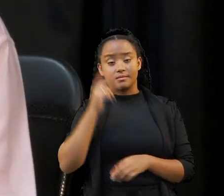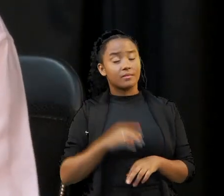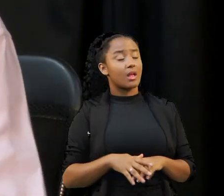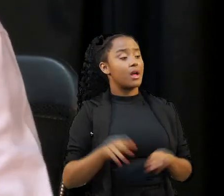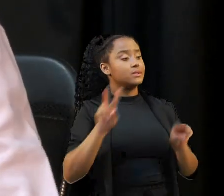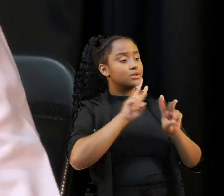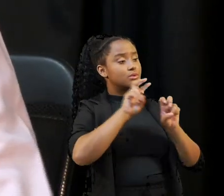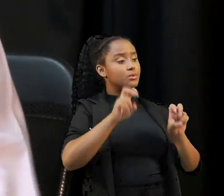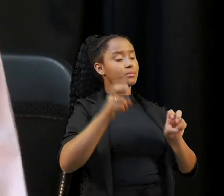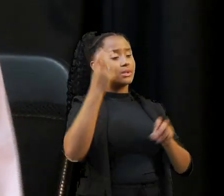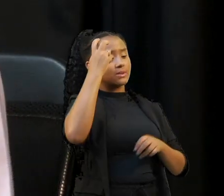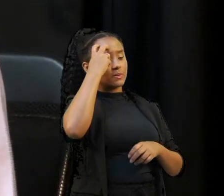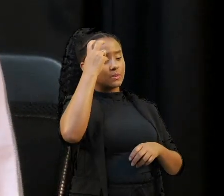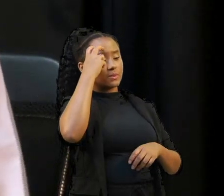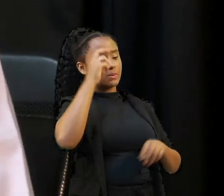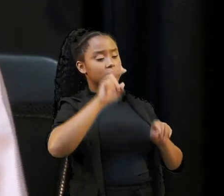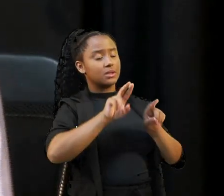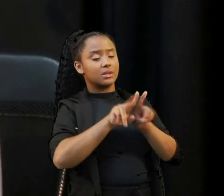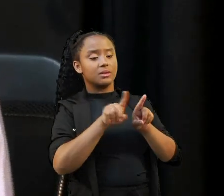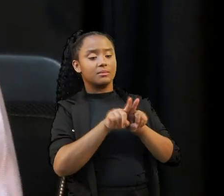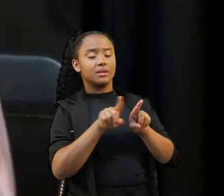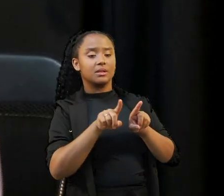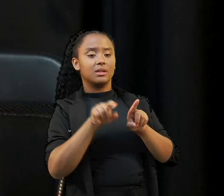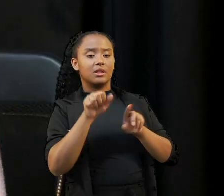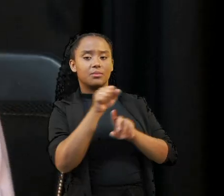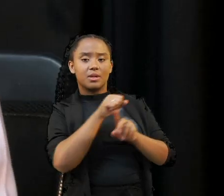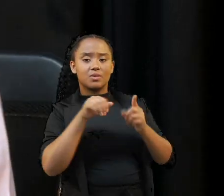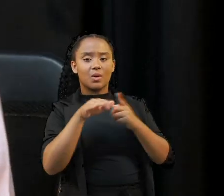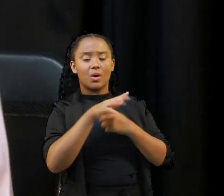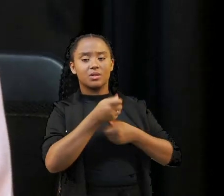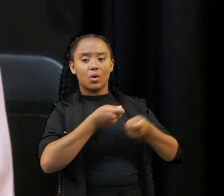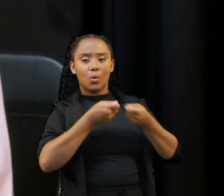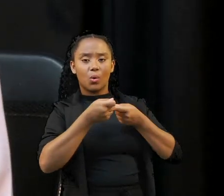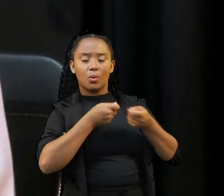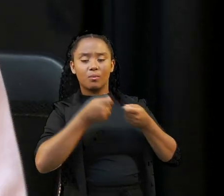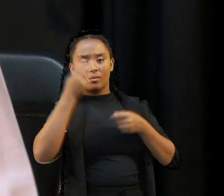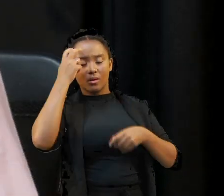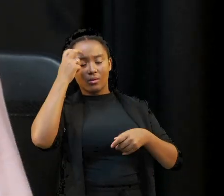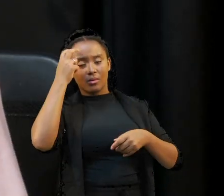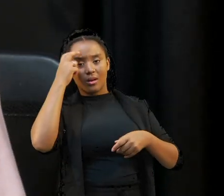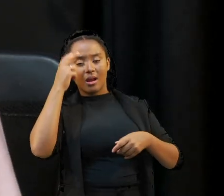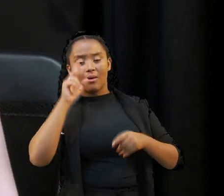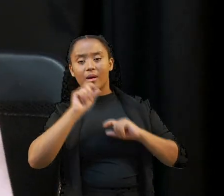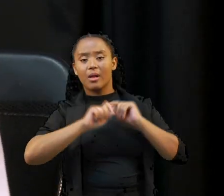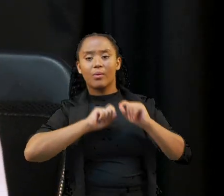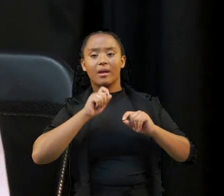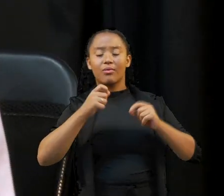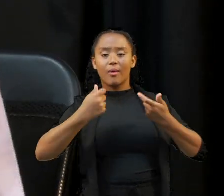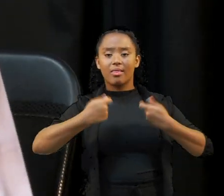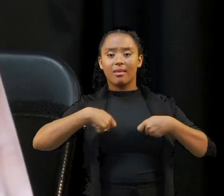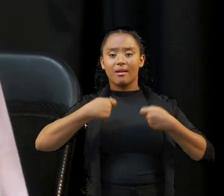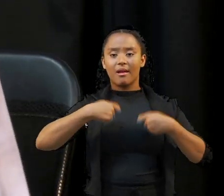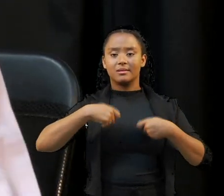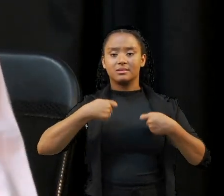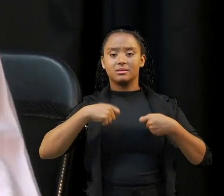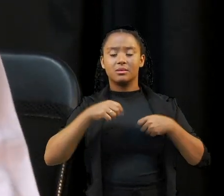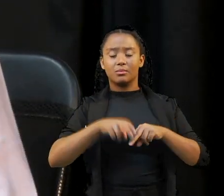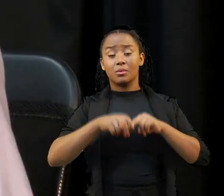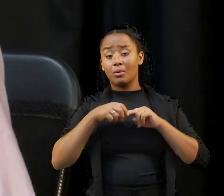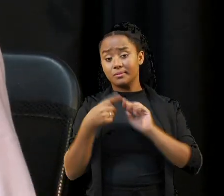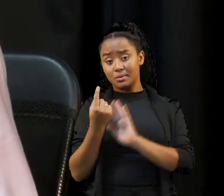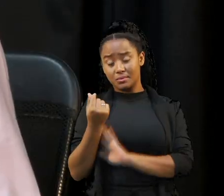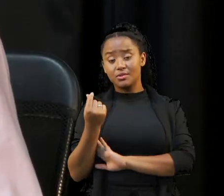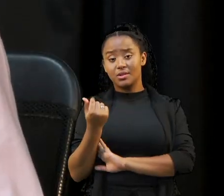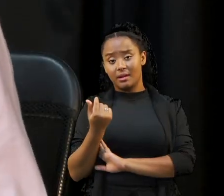da cultura e socioeconômica e cultural a partir de uma necessidade, tudo é por